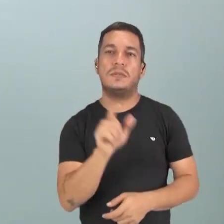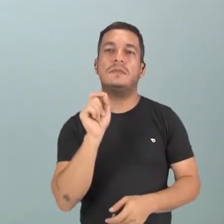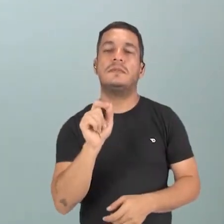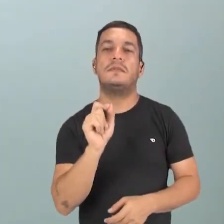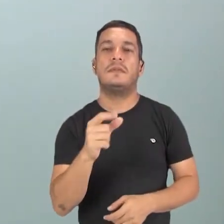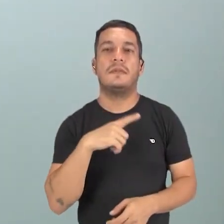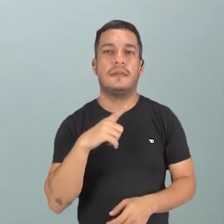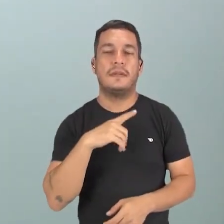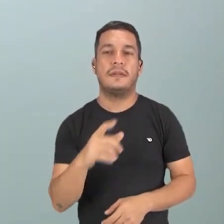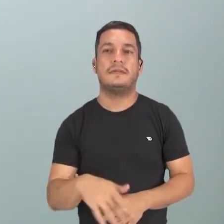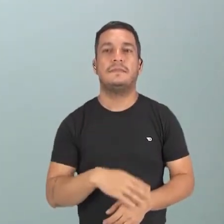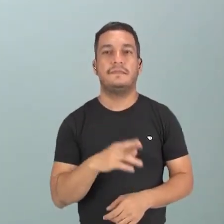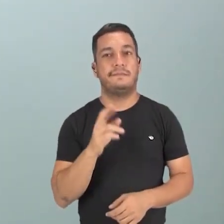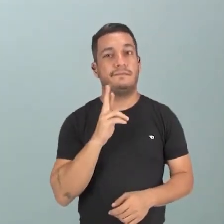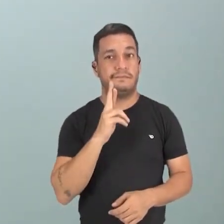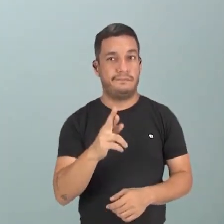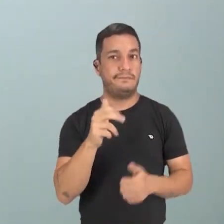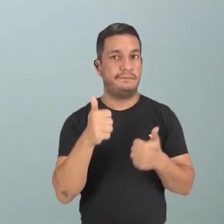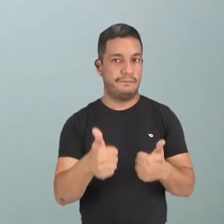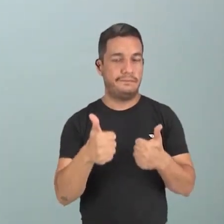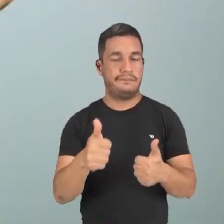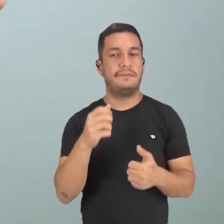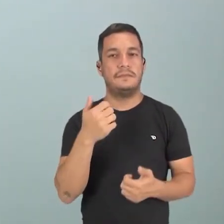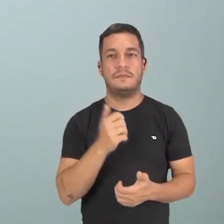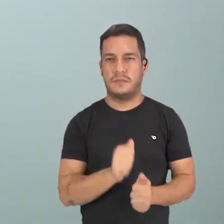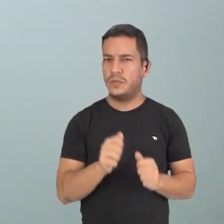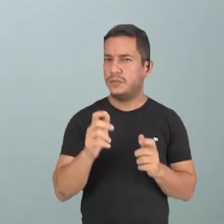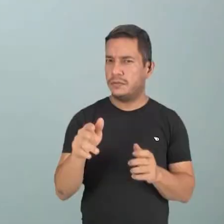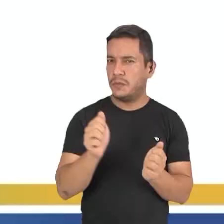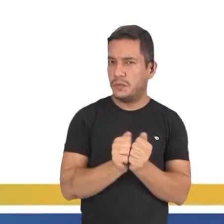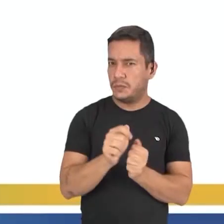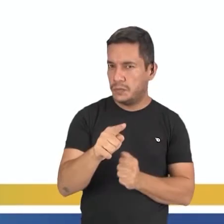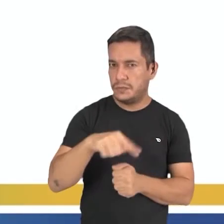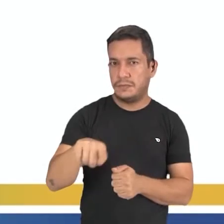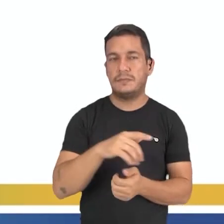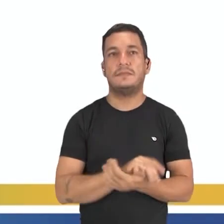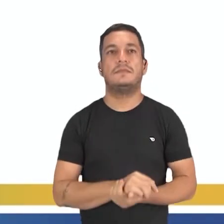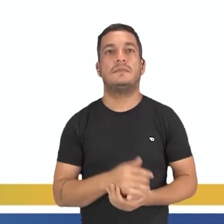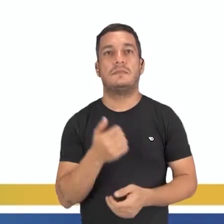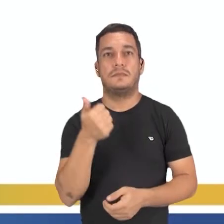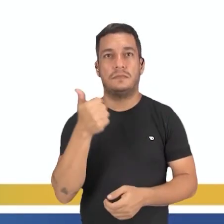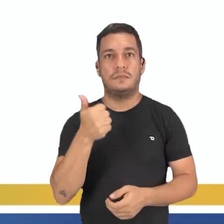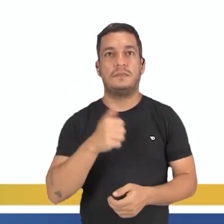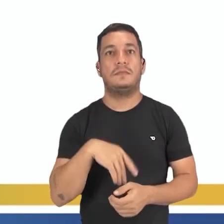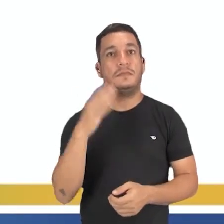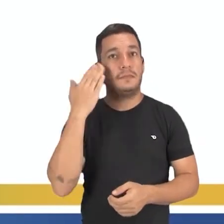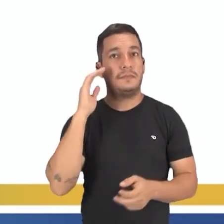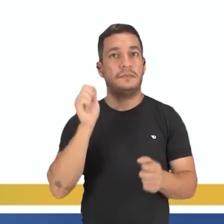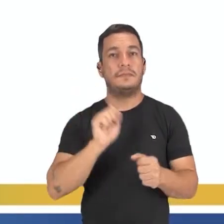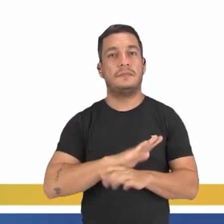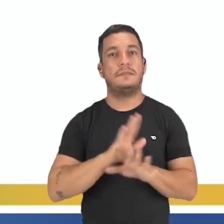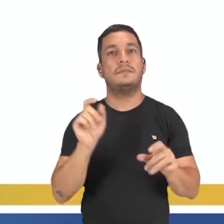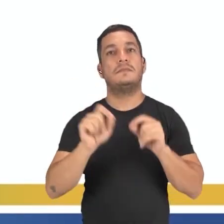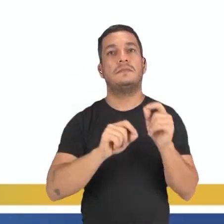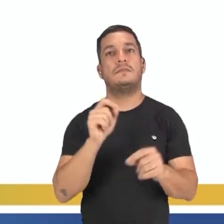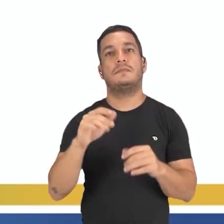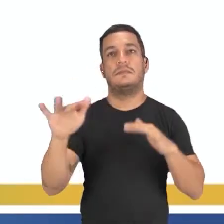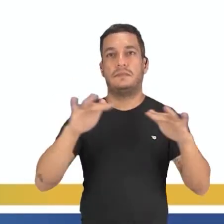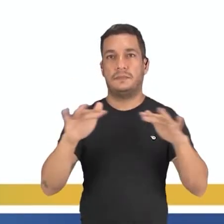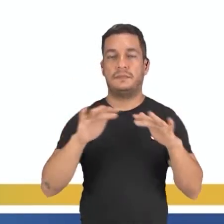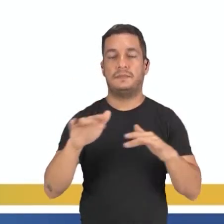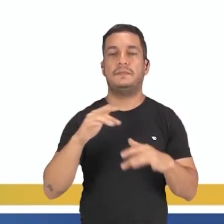consegue ter êxito no nosso exercitando de hoje. Tudo bem, então? Posso contar com você? Vamos lá. Número 1. Para entender